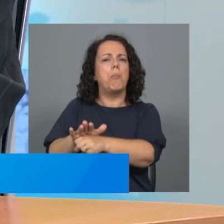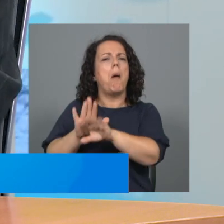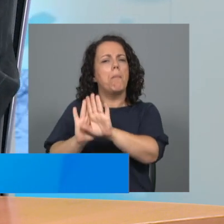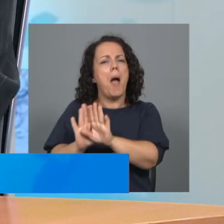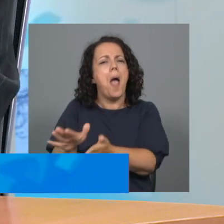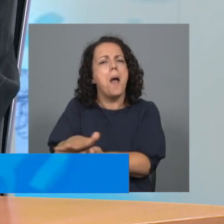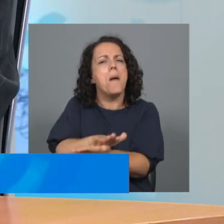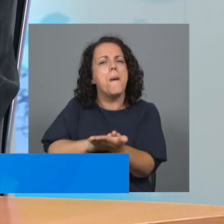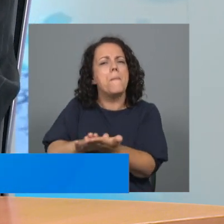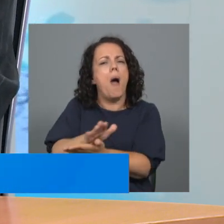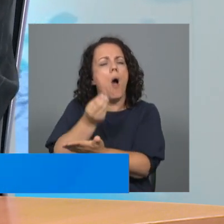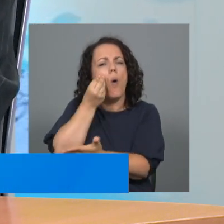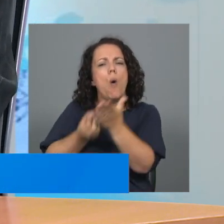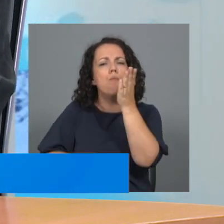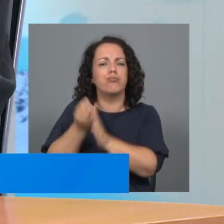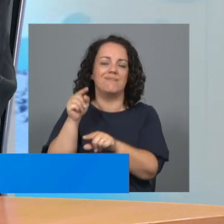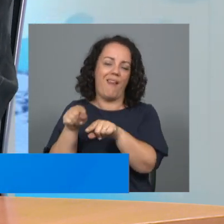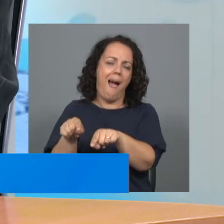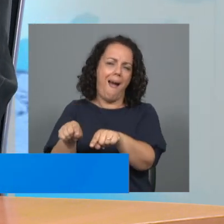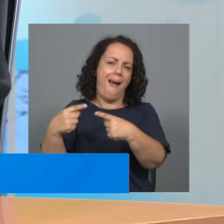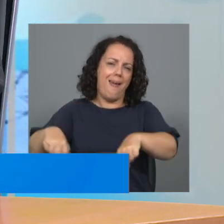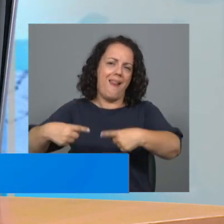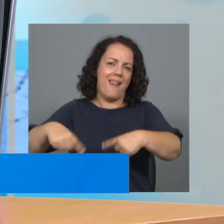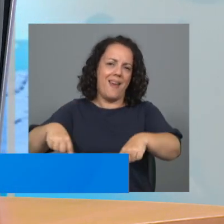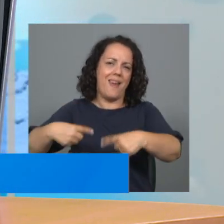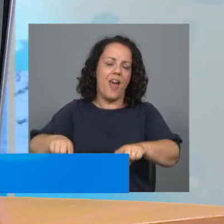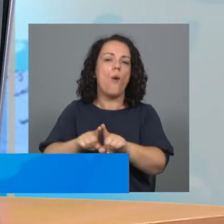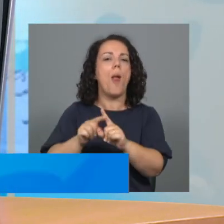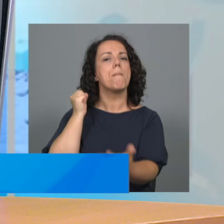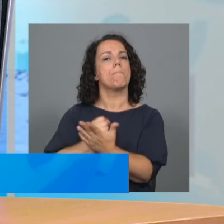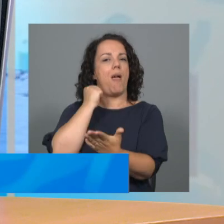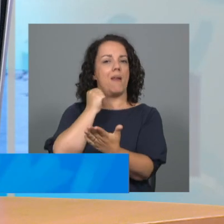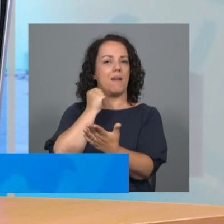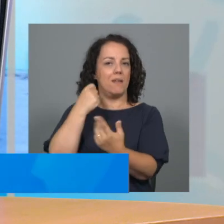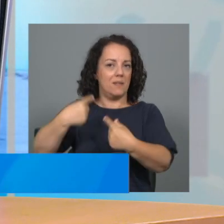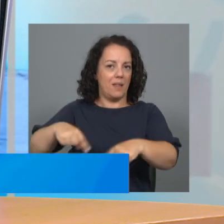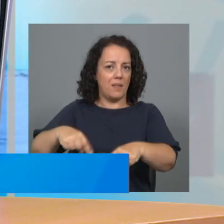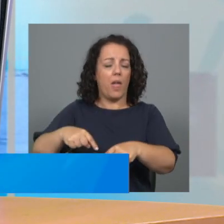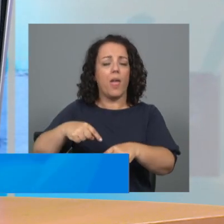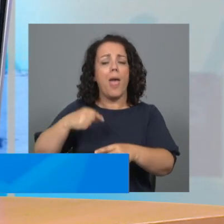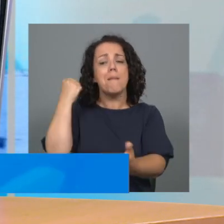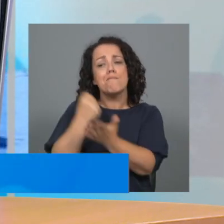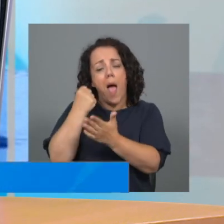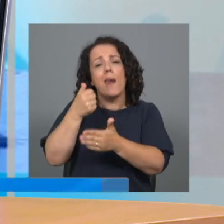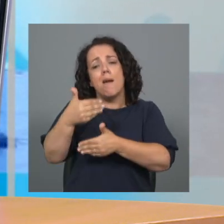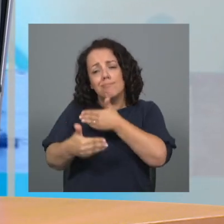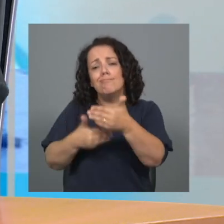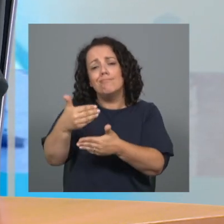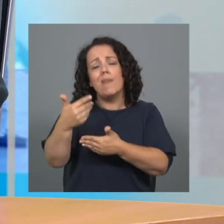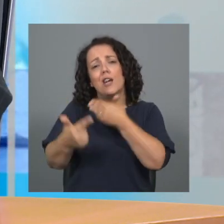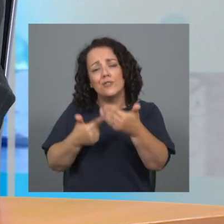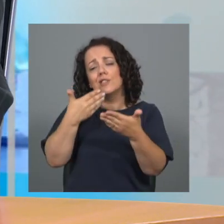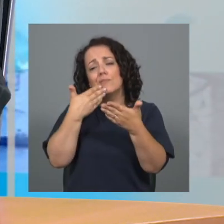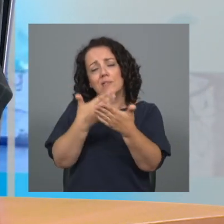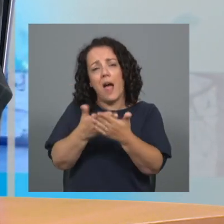sua origem, são a marca, deixaram pegadas, e as pegadas também abrem muitas vezes o coração